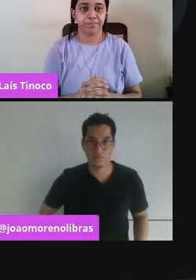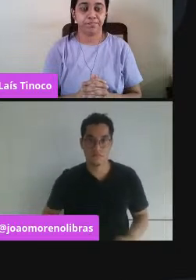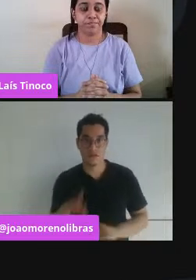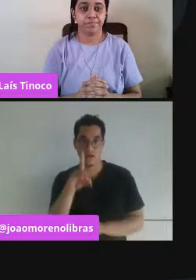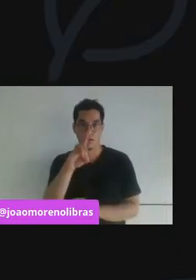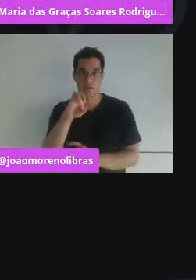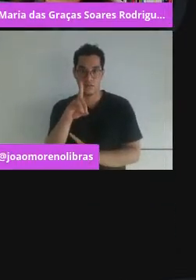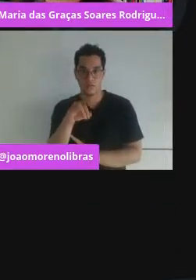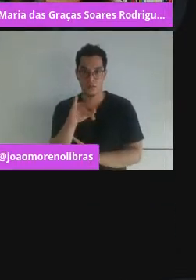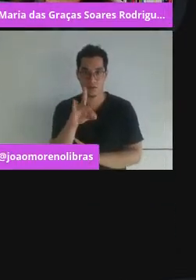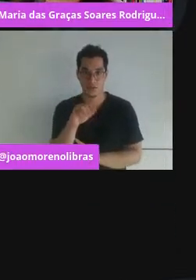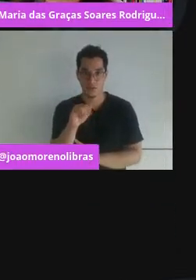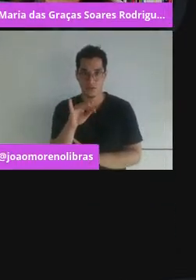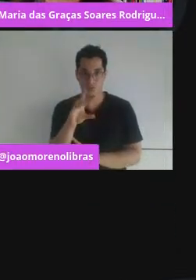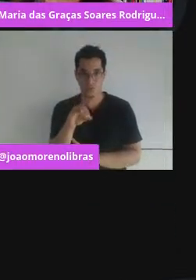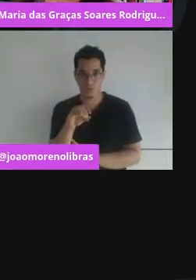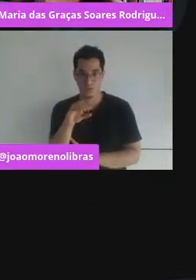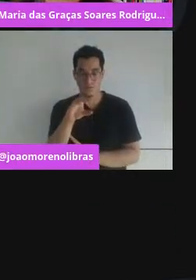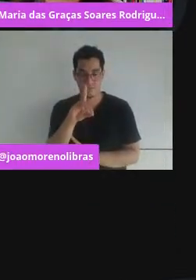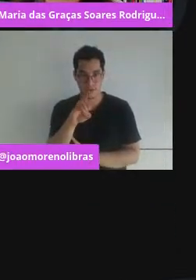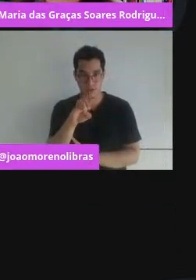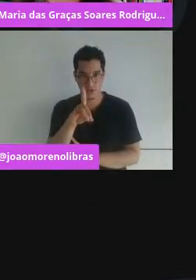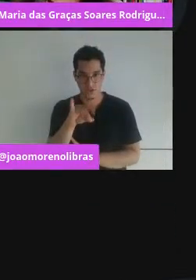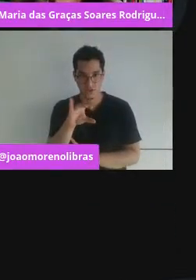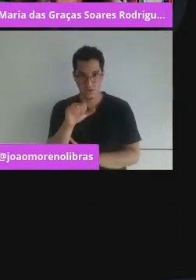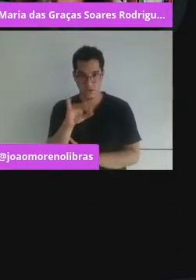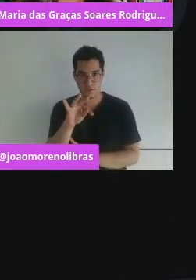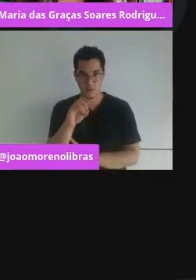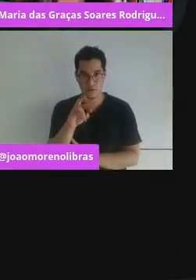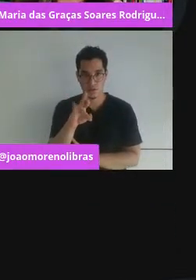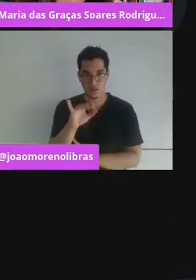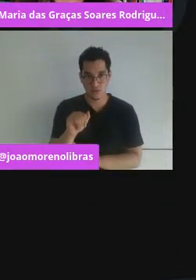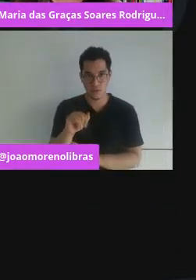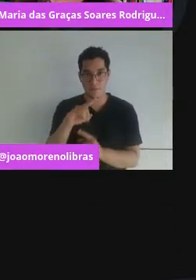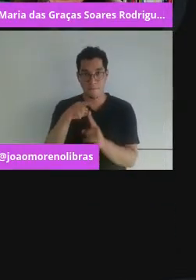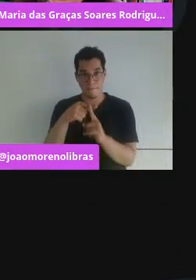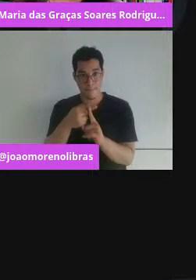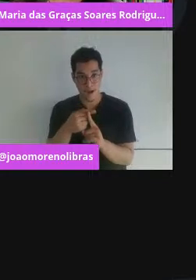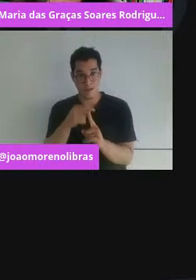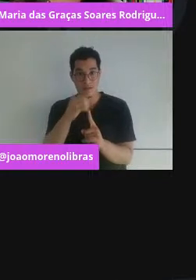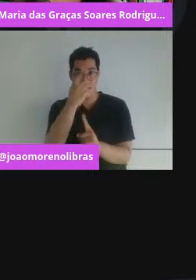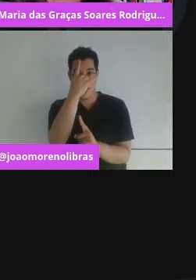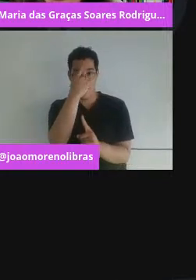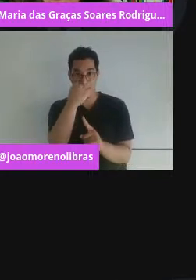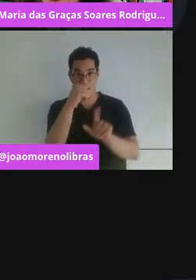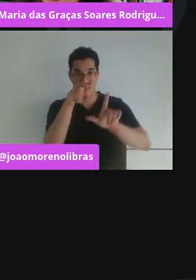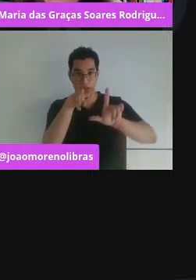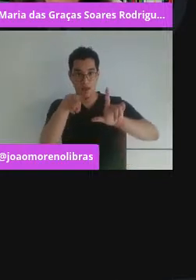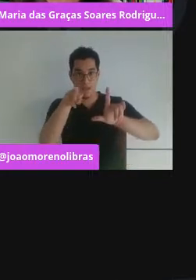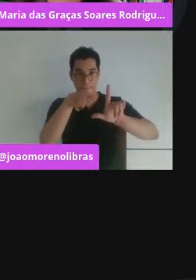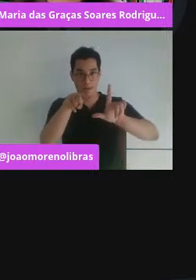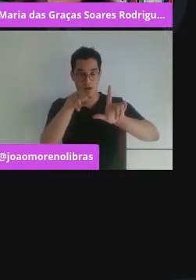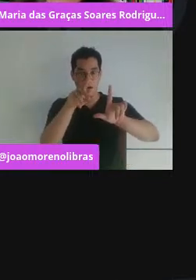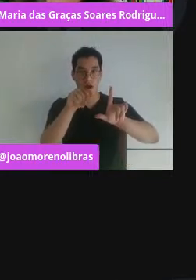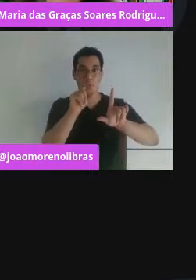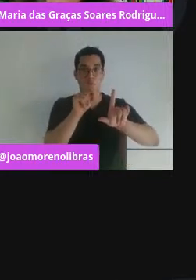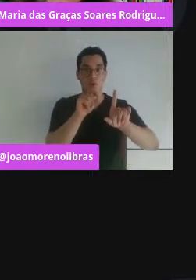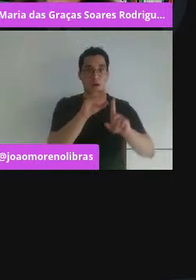imagem. Então, ela explica que esse termo é composto de dedicas, que é dedicatória,